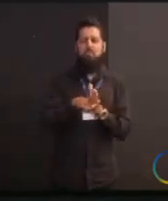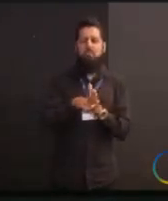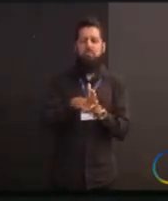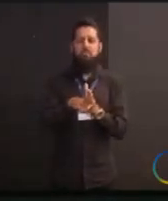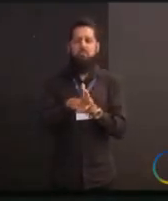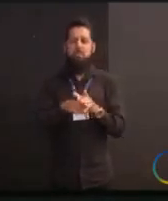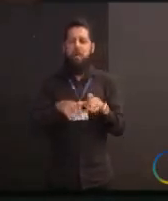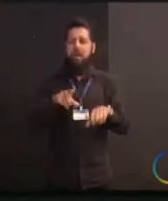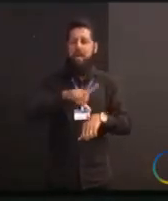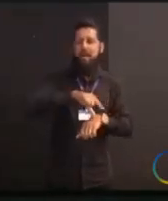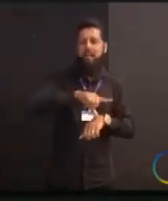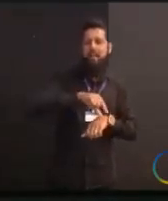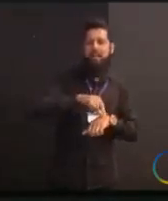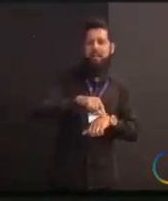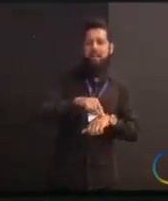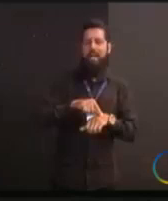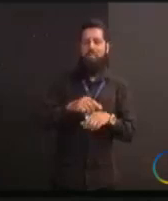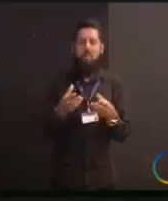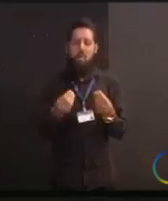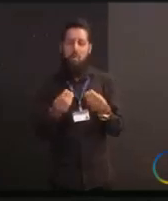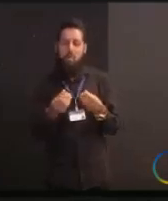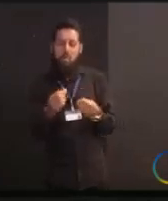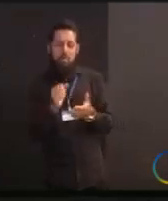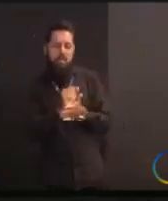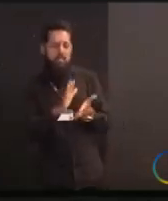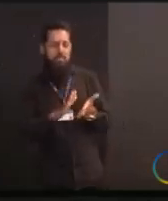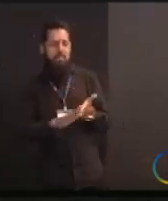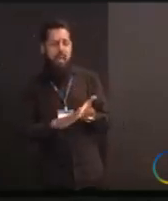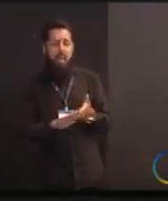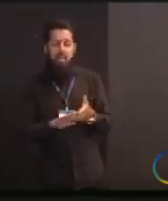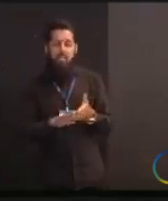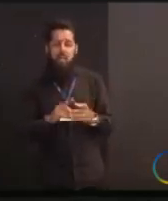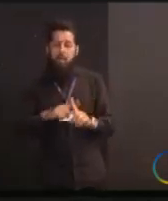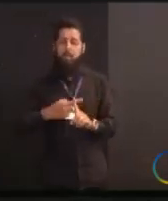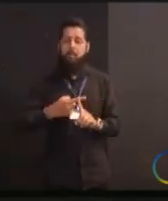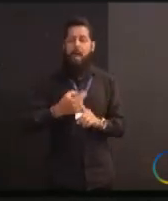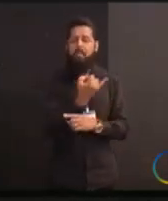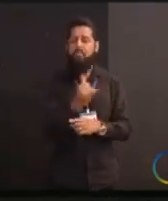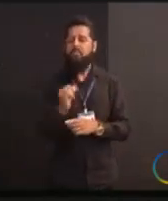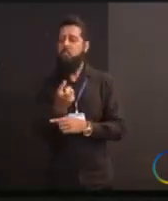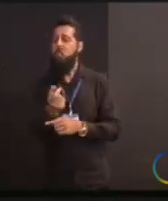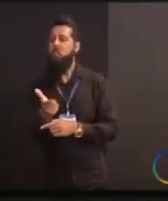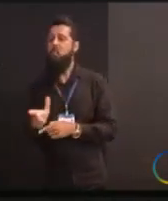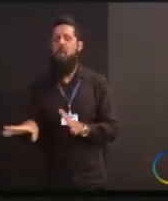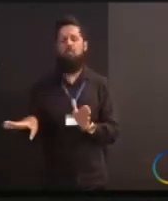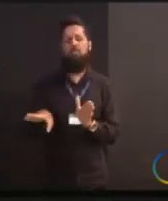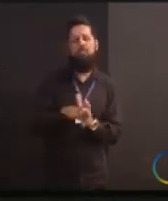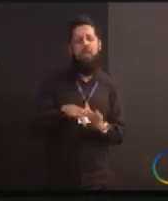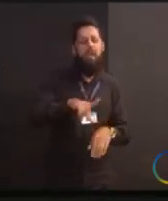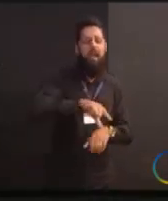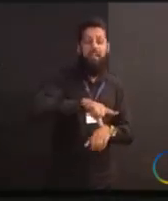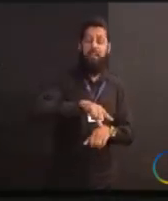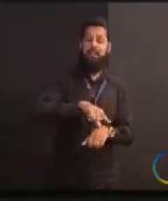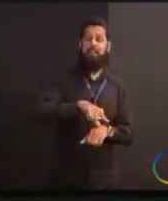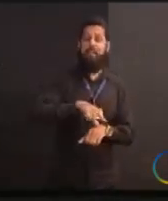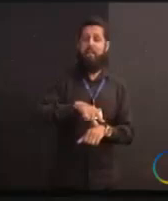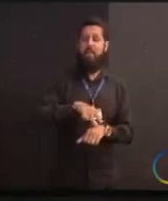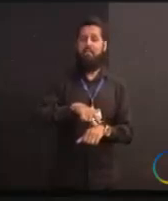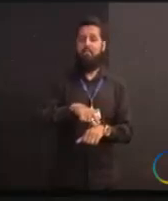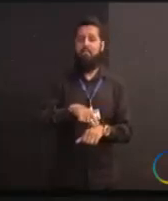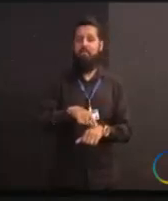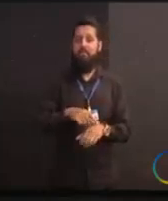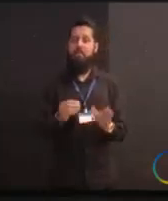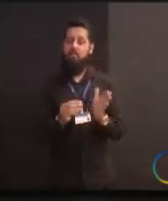chega atrasado, é irresponsabilidade. Quando eu passo na rua sem cumprimentar alguém, é